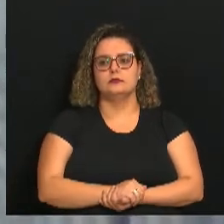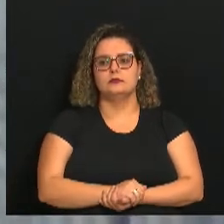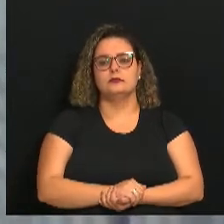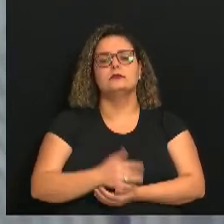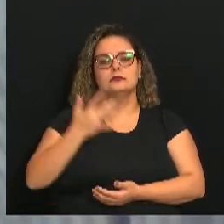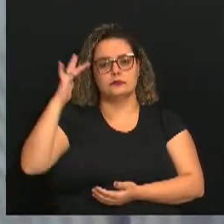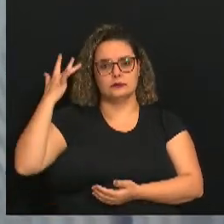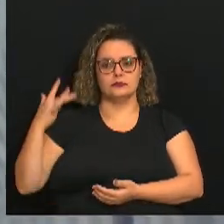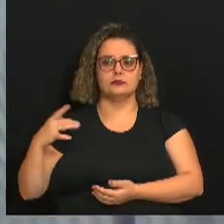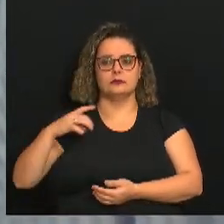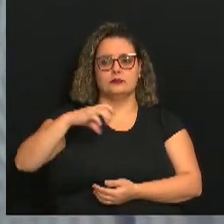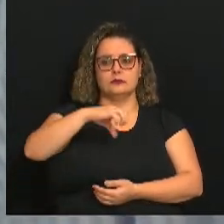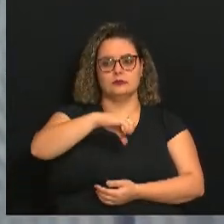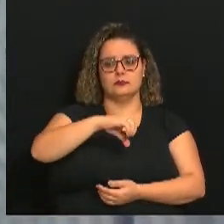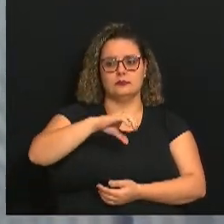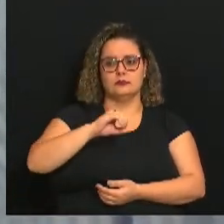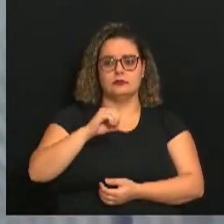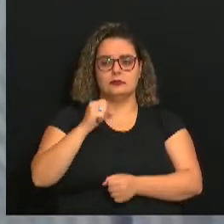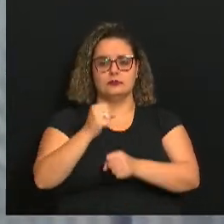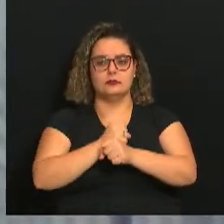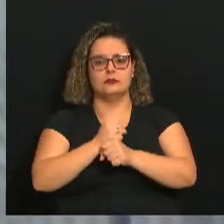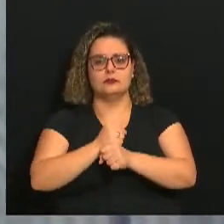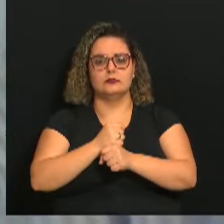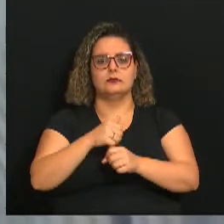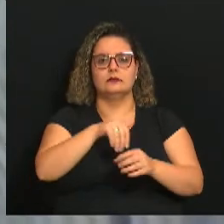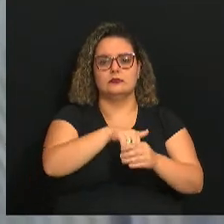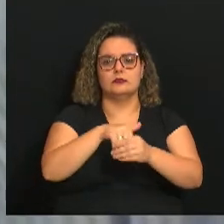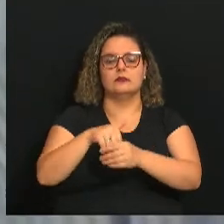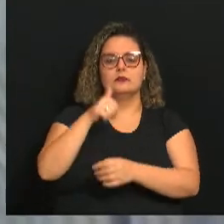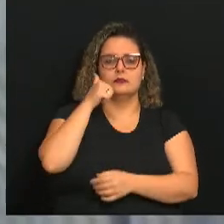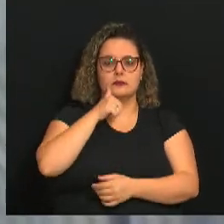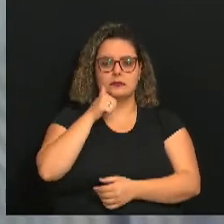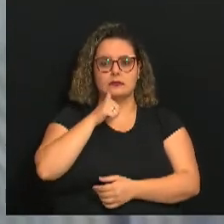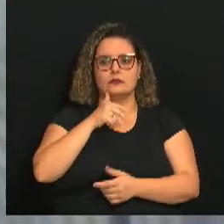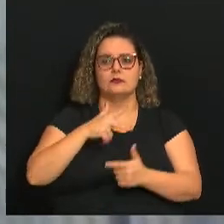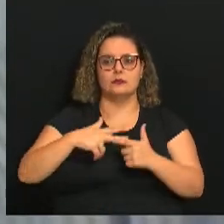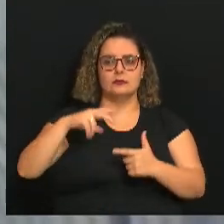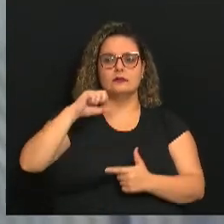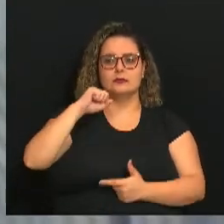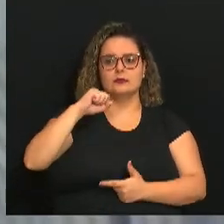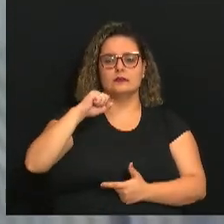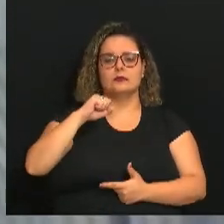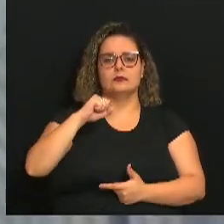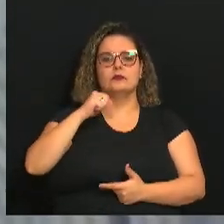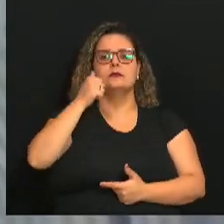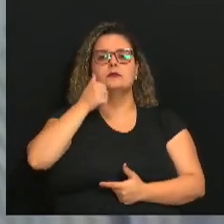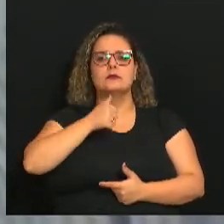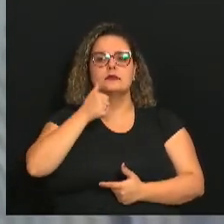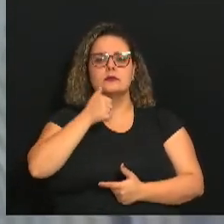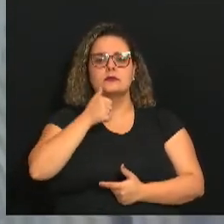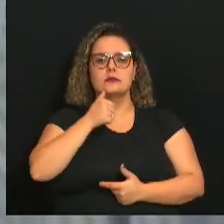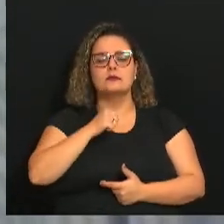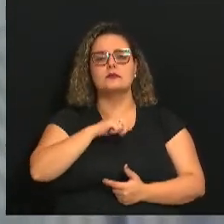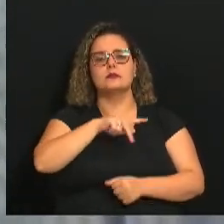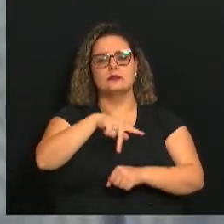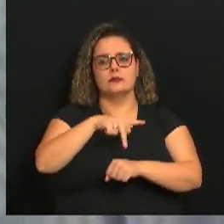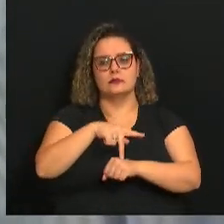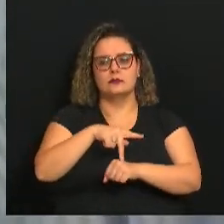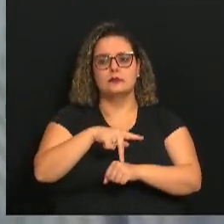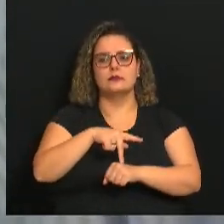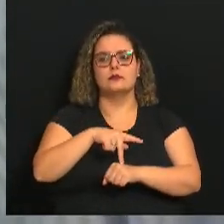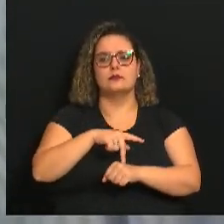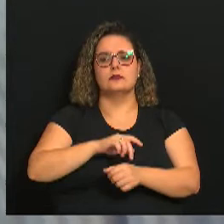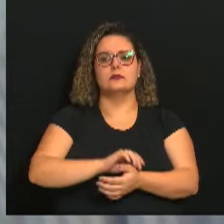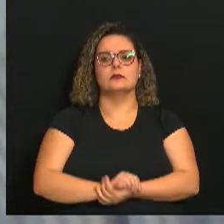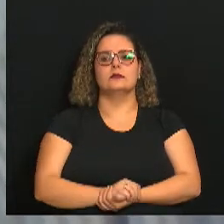90 anos do voto feminino, uma conquista das mulheres no nosso país e que precisa ser